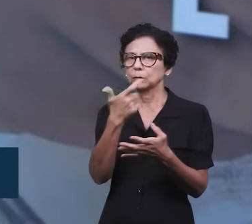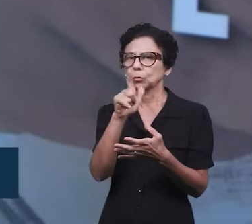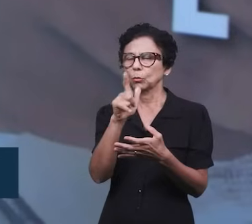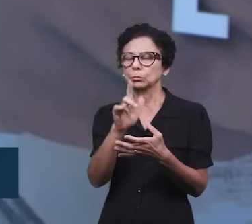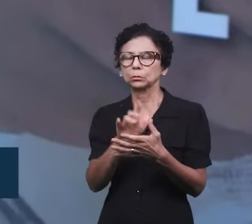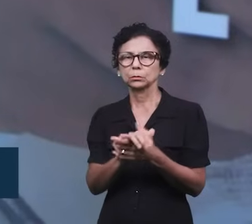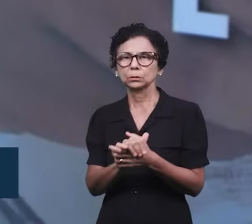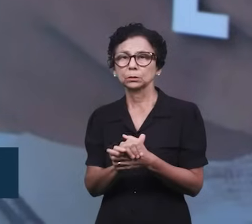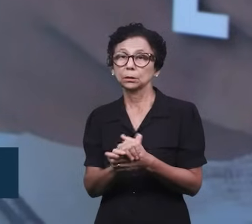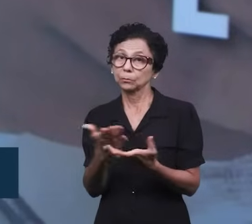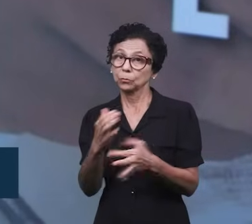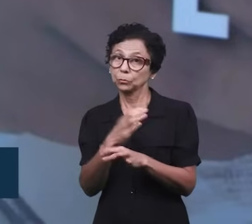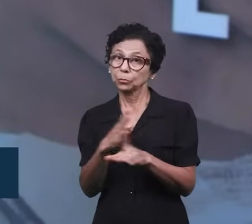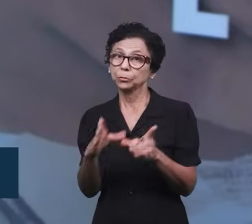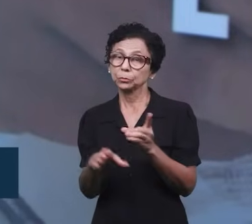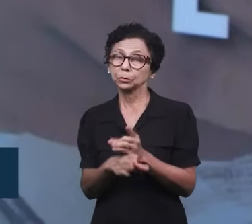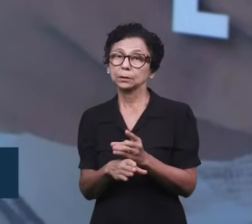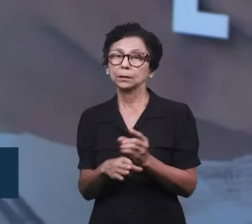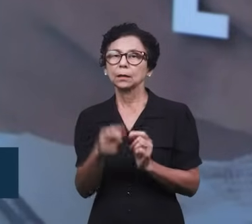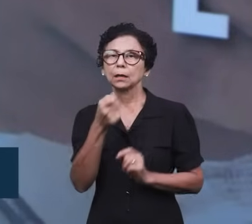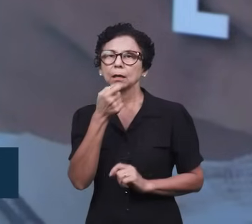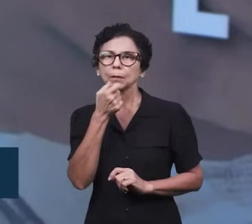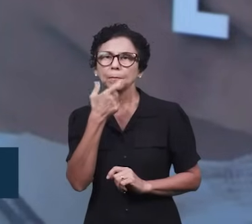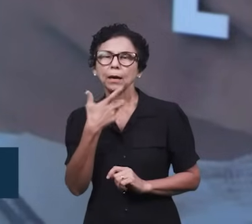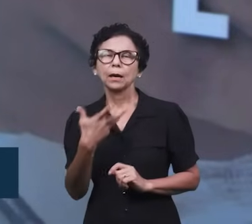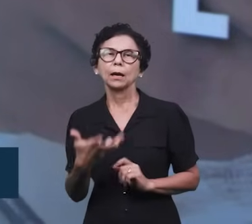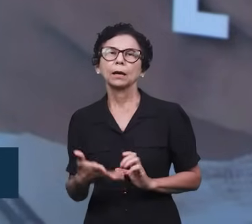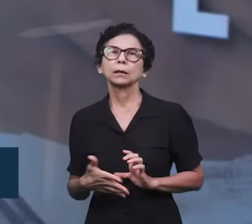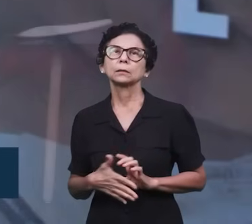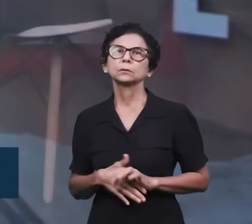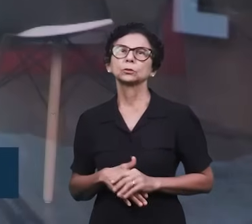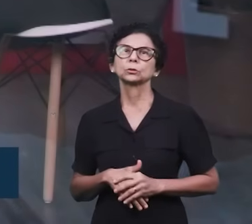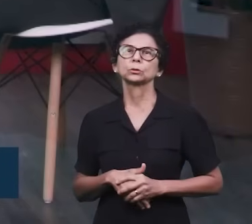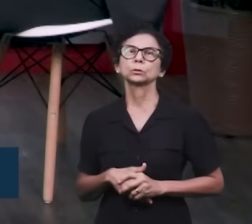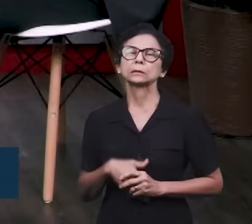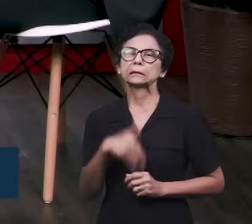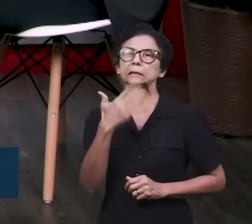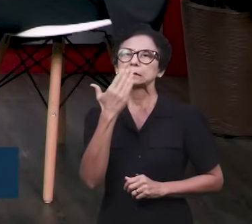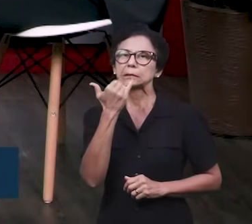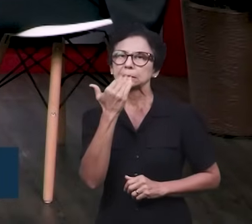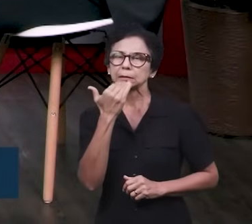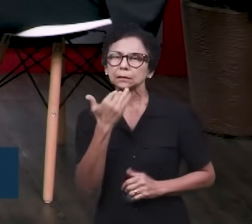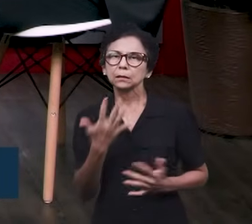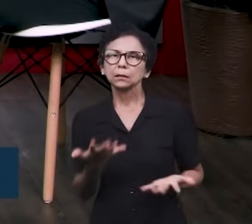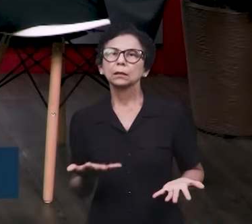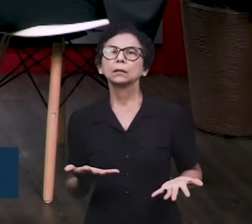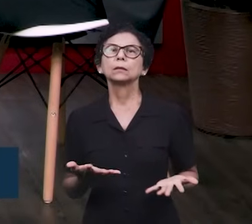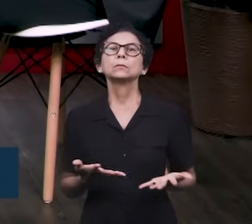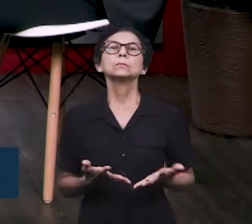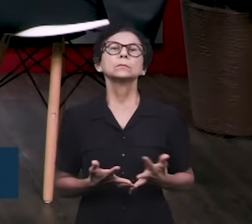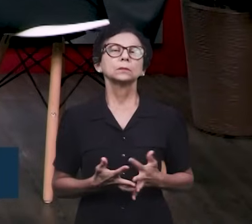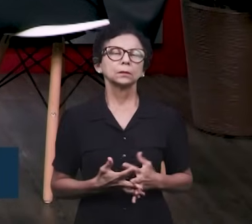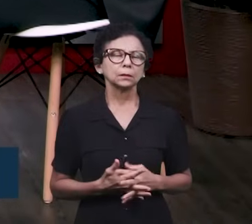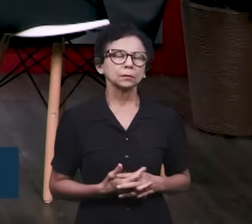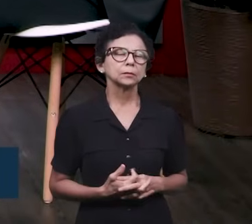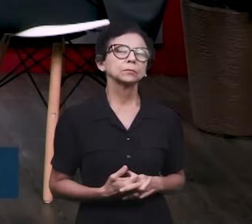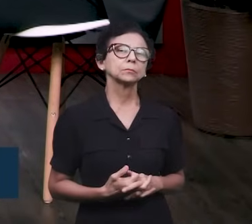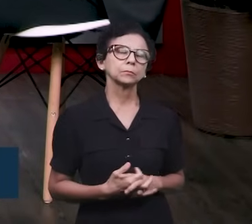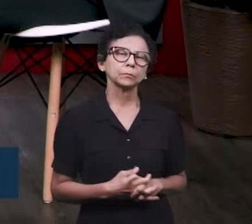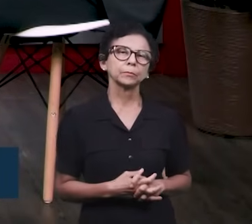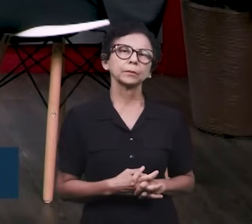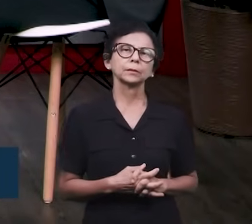Exatamente. E remédios, medicamentos. Toda a alimentação consumida, alimentação, né? Toda que vai ser consumida,